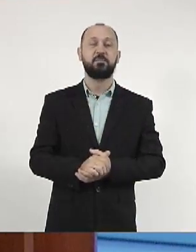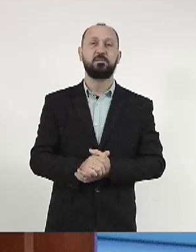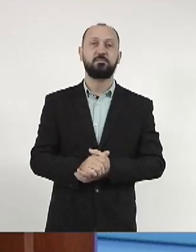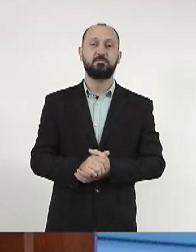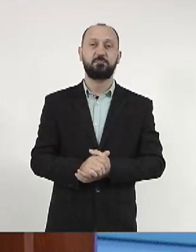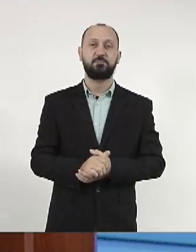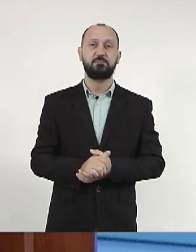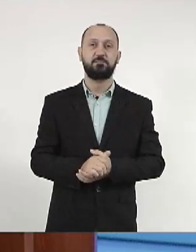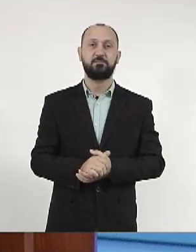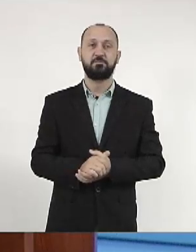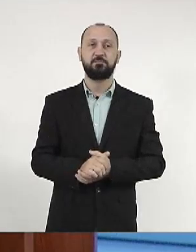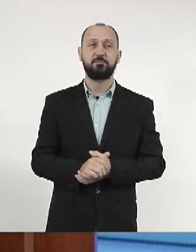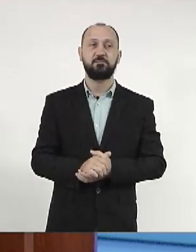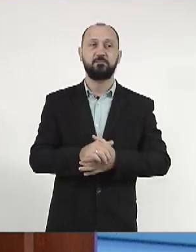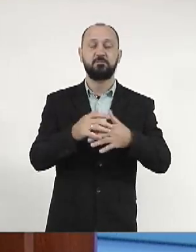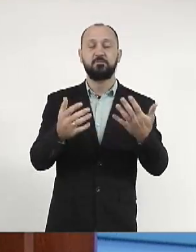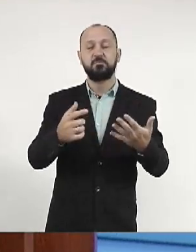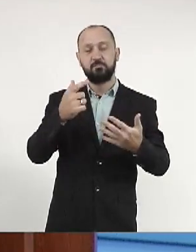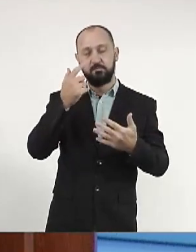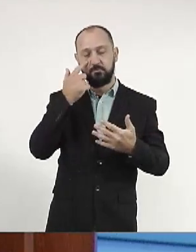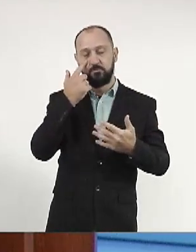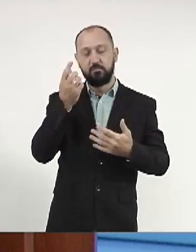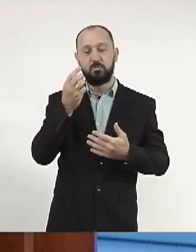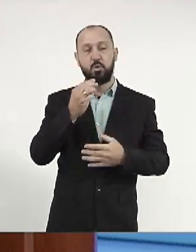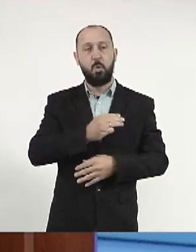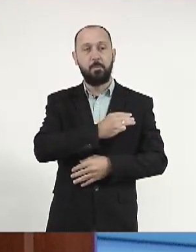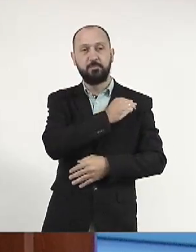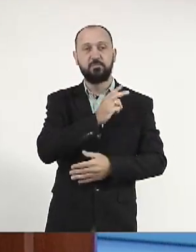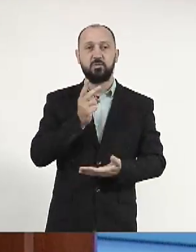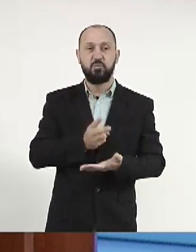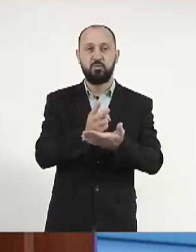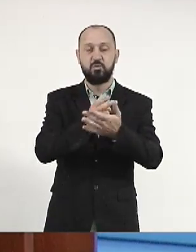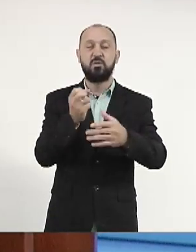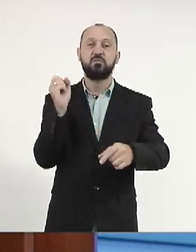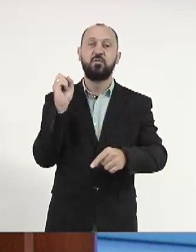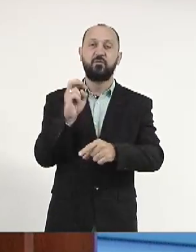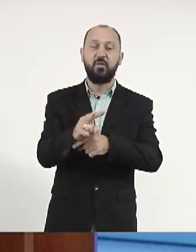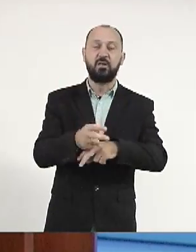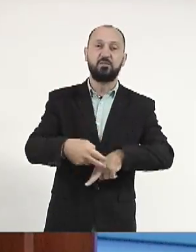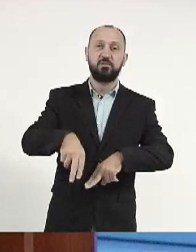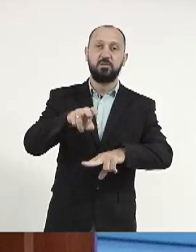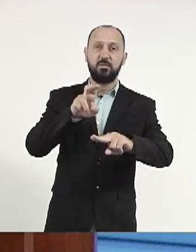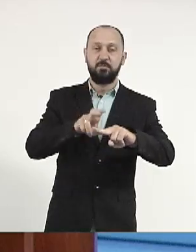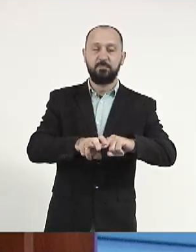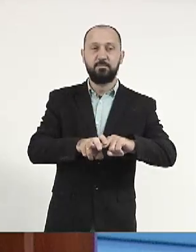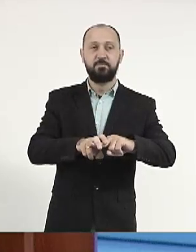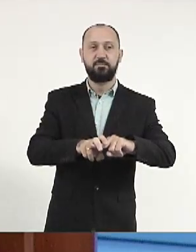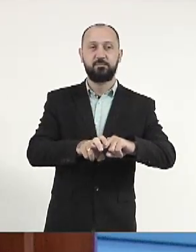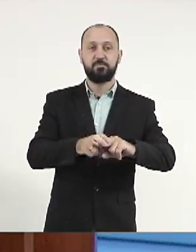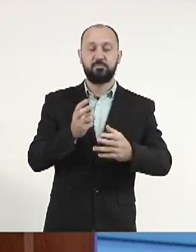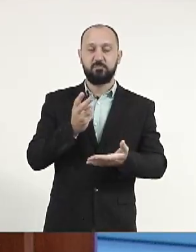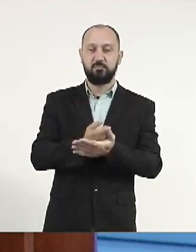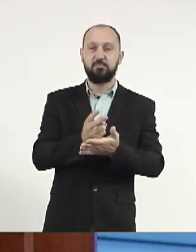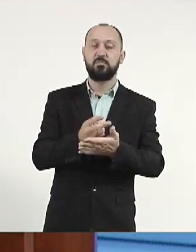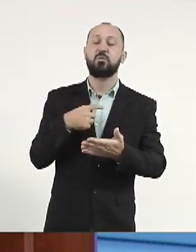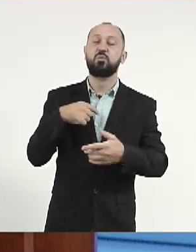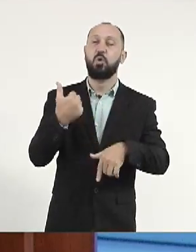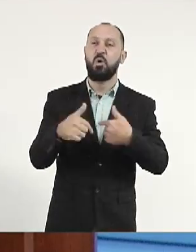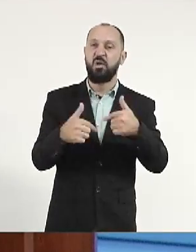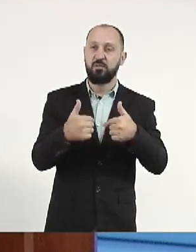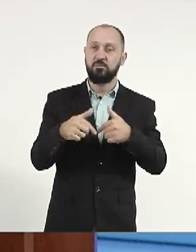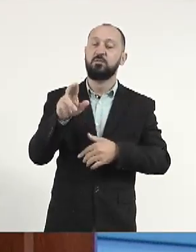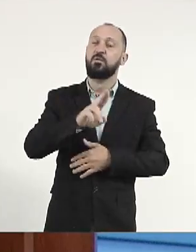e que o ministro Alexandre de Moraes vai continuar no seu cargo, na sua cadeira, cumprindo com as suas